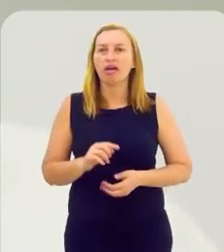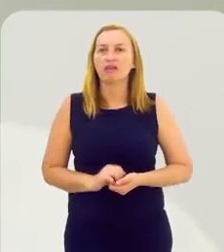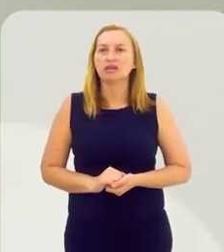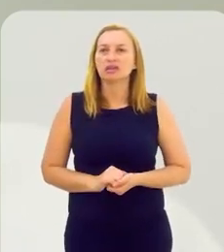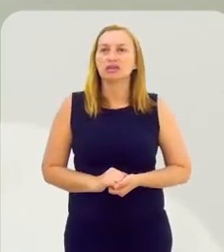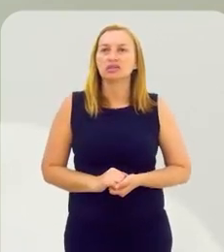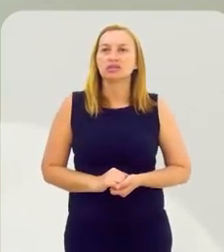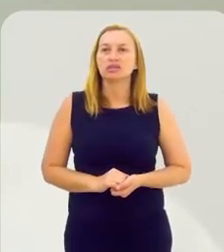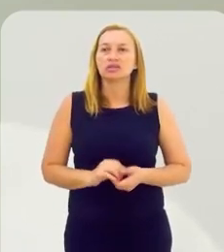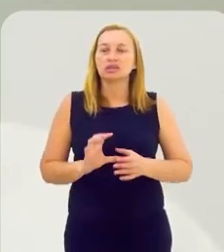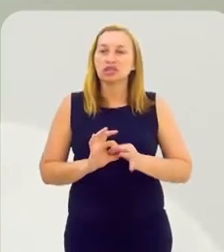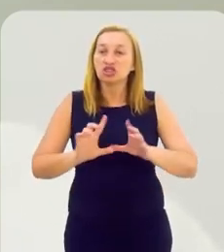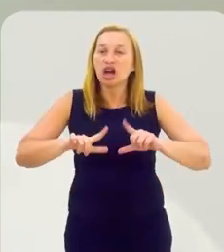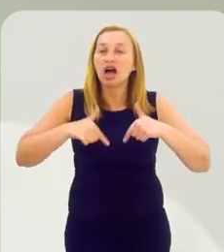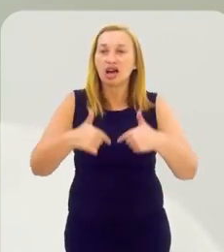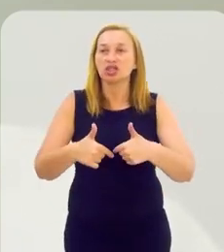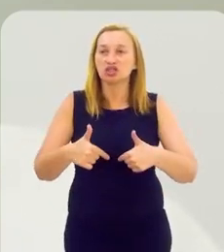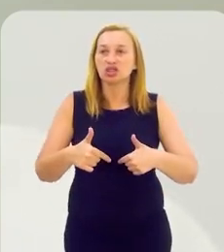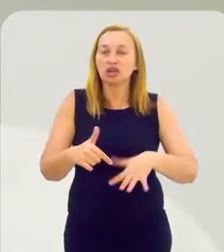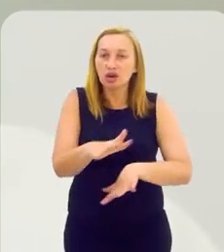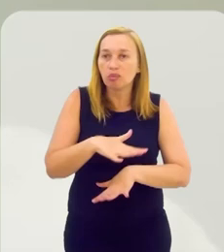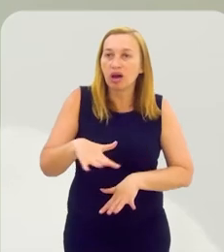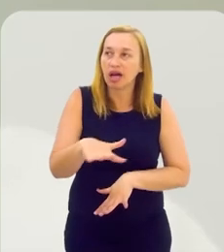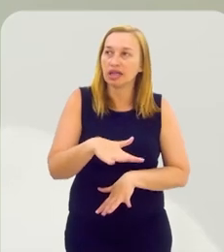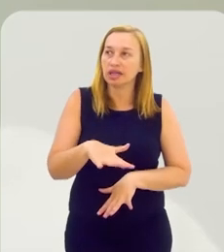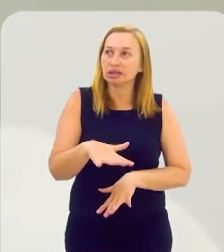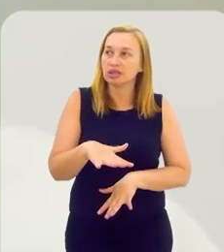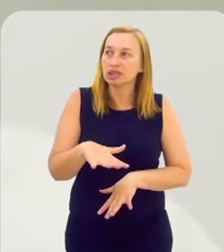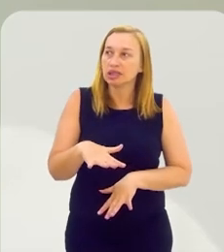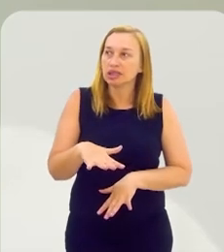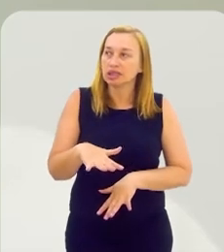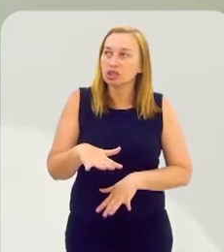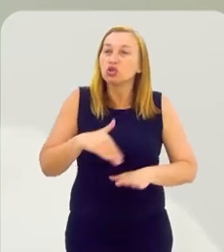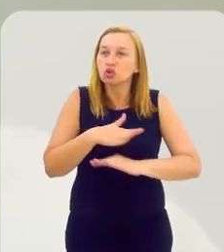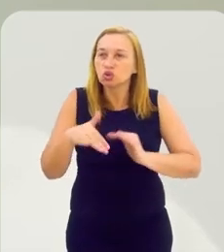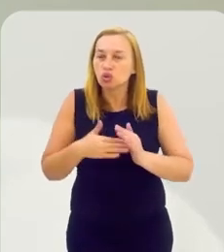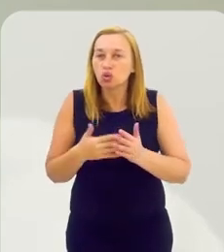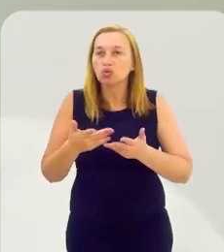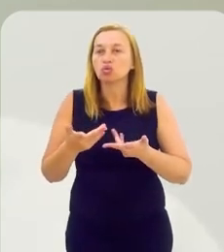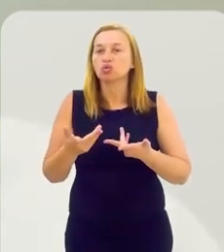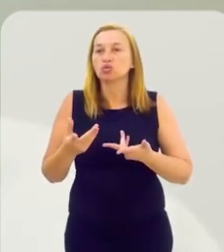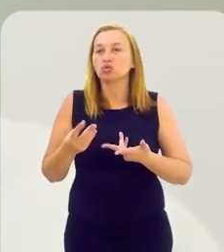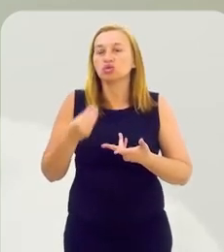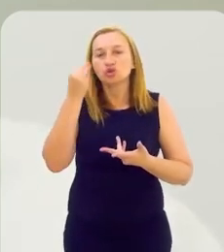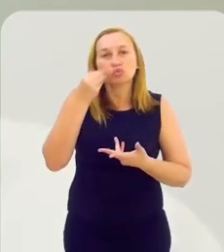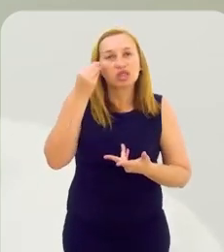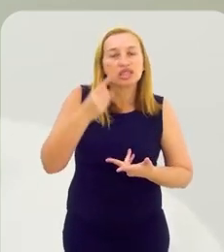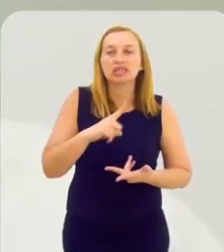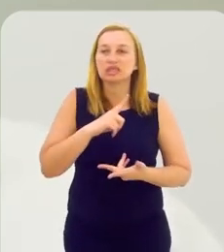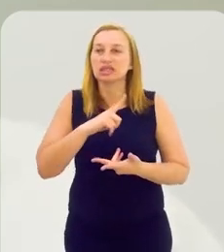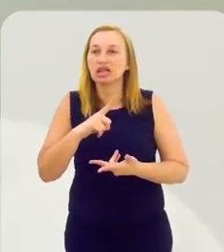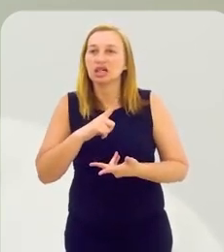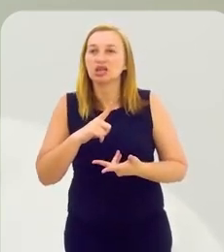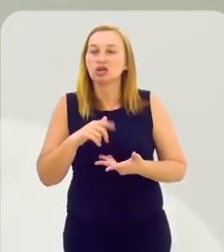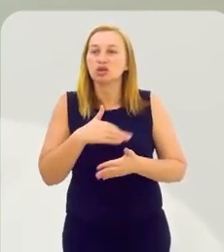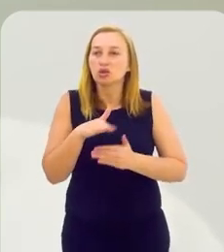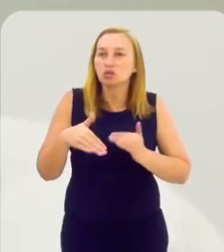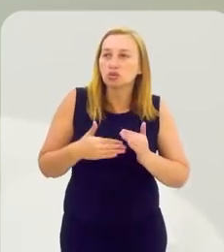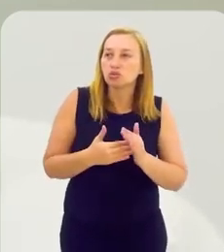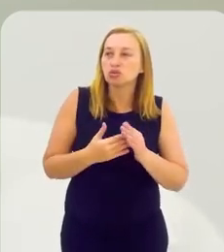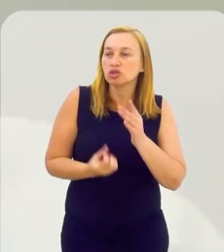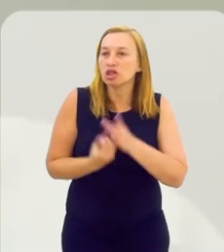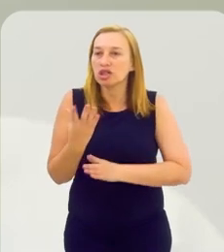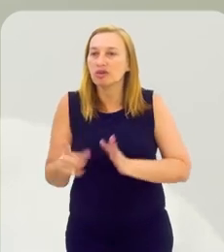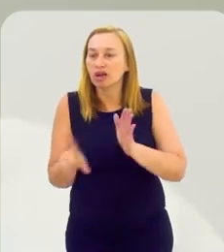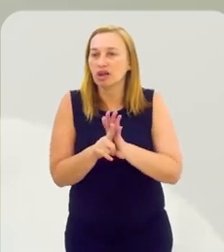que deixe ele funcionar. Como é um setor que muito... Todo mundo convive, né? Todo legislador, todo